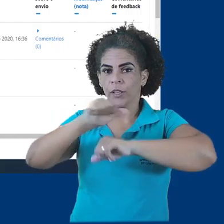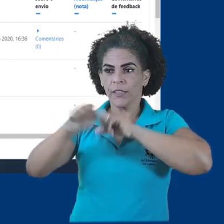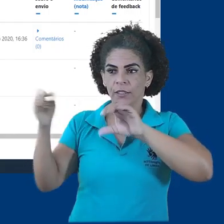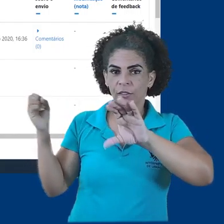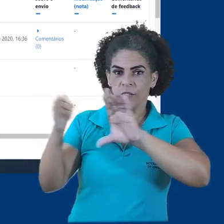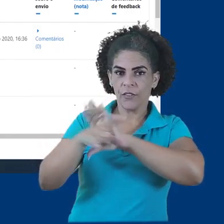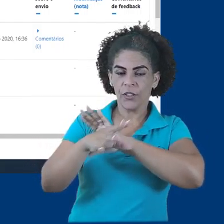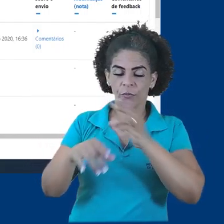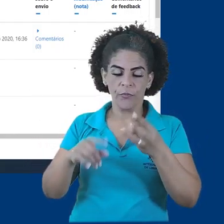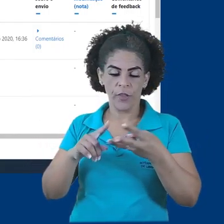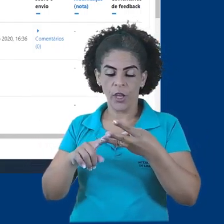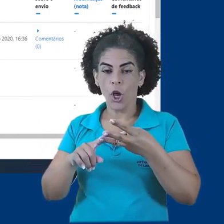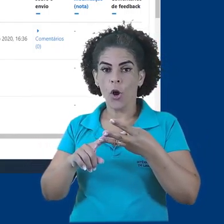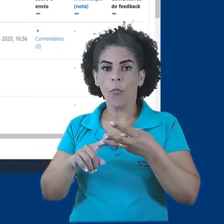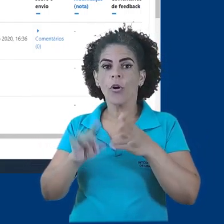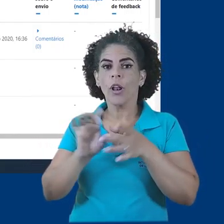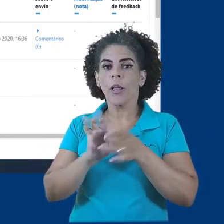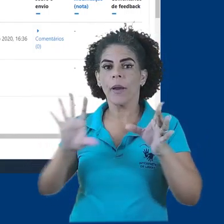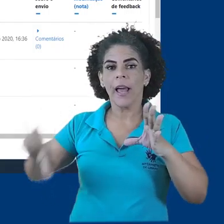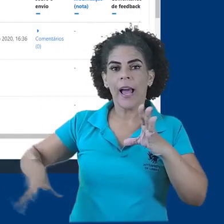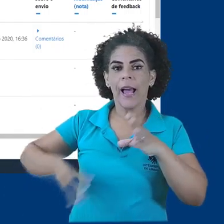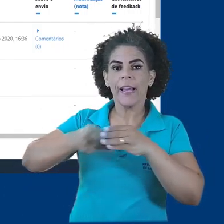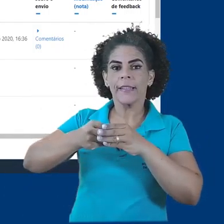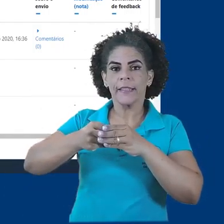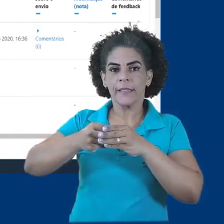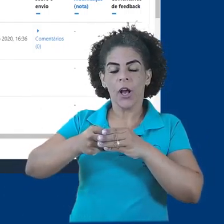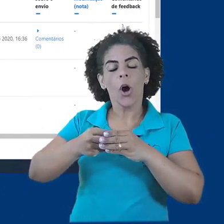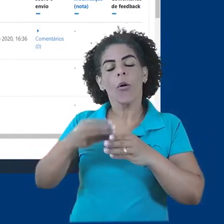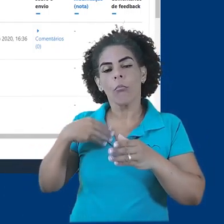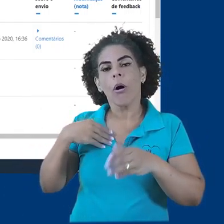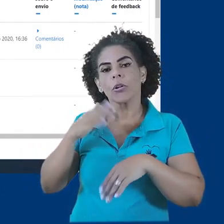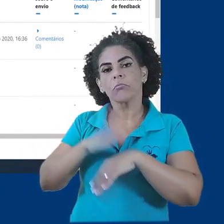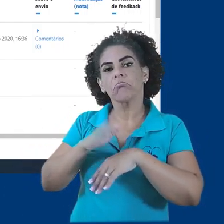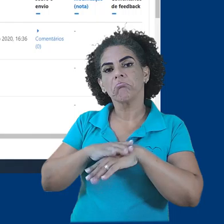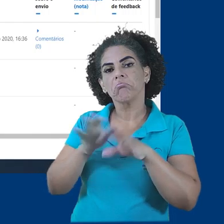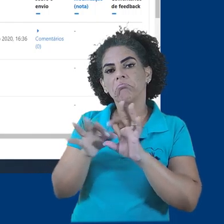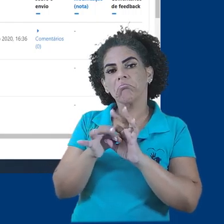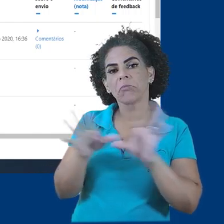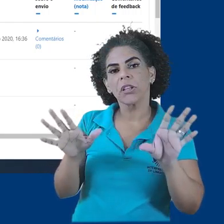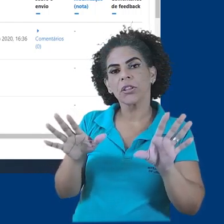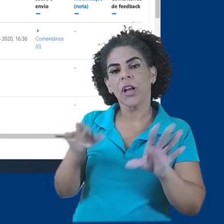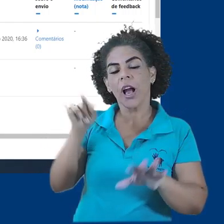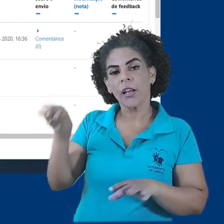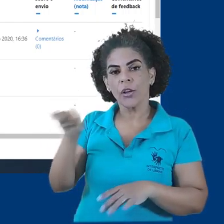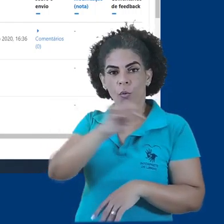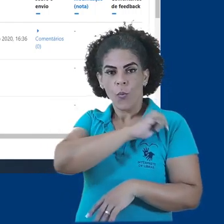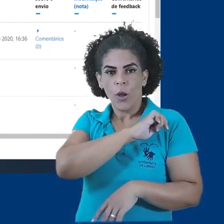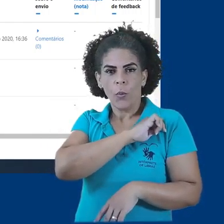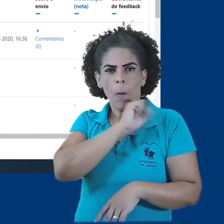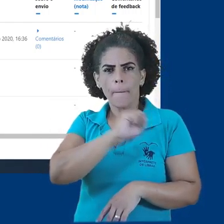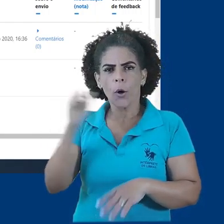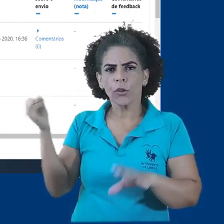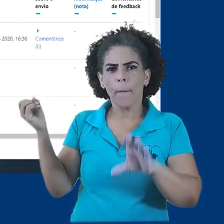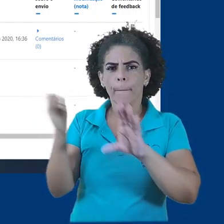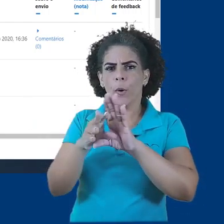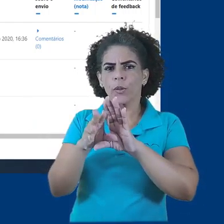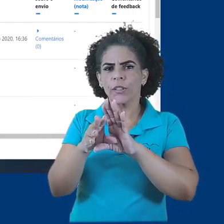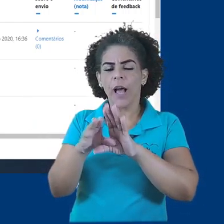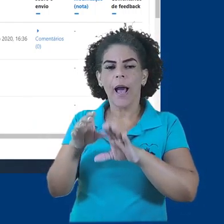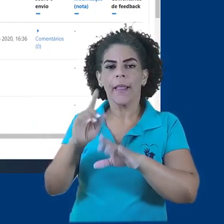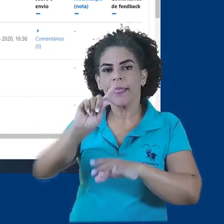né e eu posso atribuir extensão não seja permitir e esse usuário